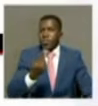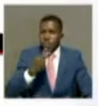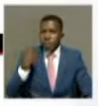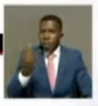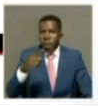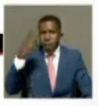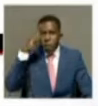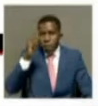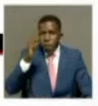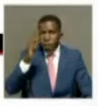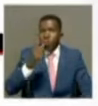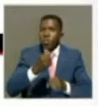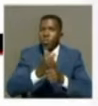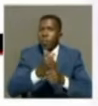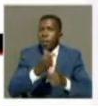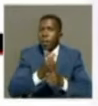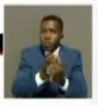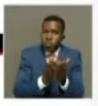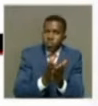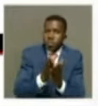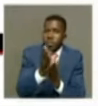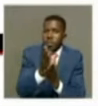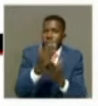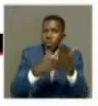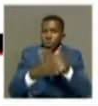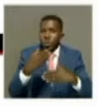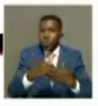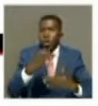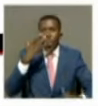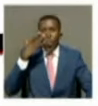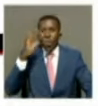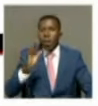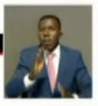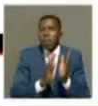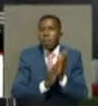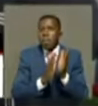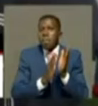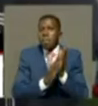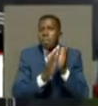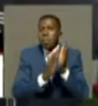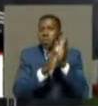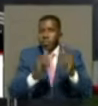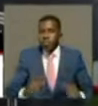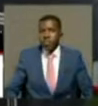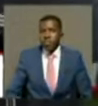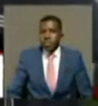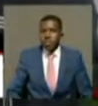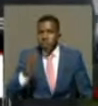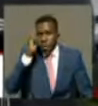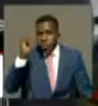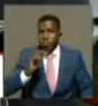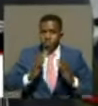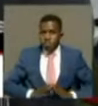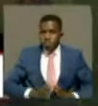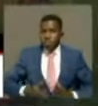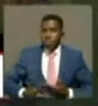grande gesto de conhecimento, tendo merecido as seguintes distinções. Natural da província de Luanda,